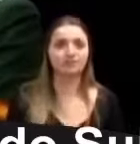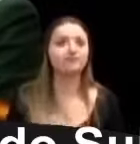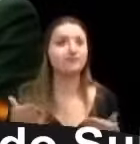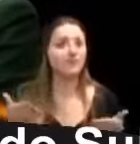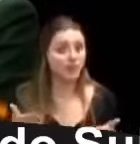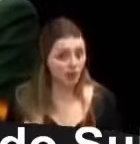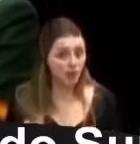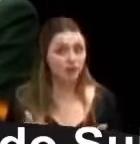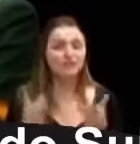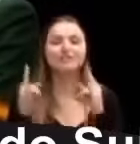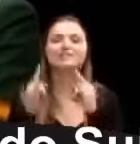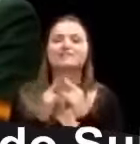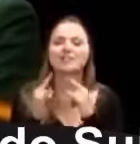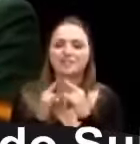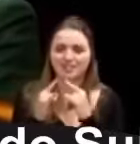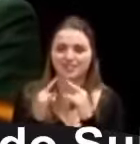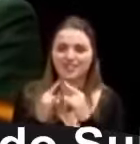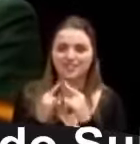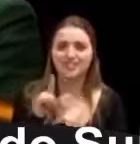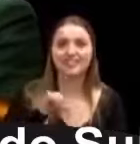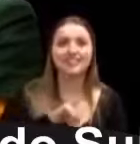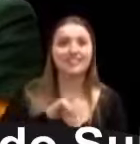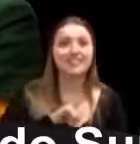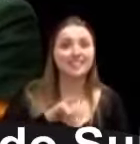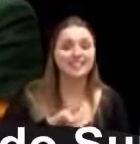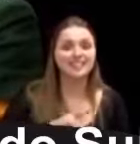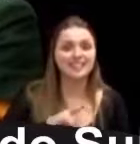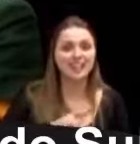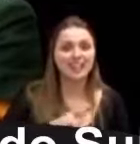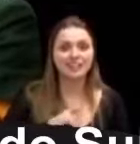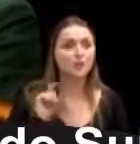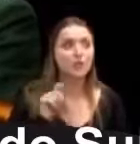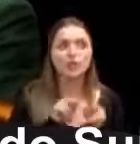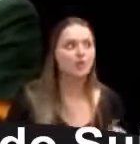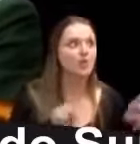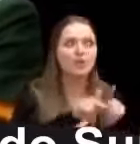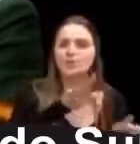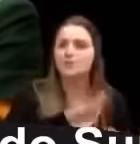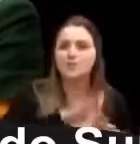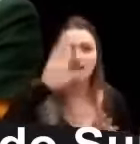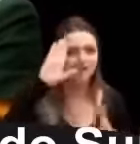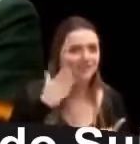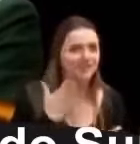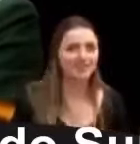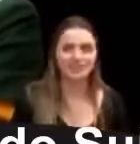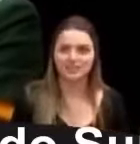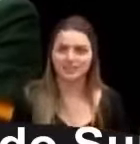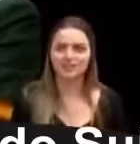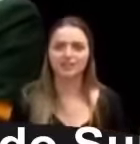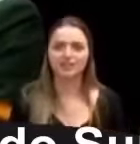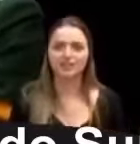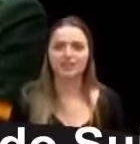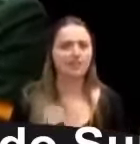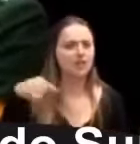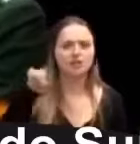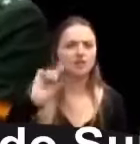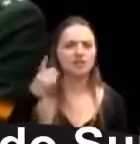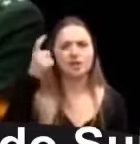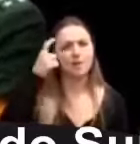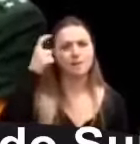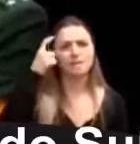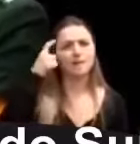é uma instituição que tem o maior índice de credibilidade nacional. Mas os senhores não pensem que é